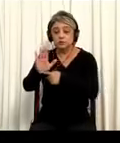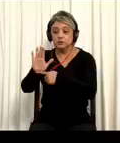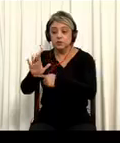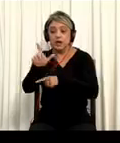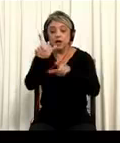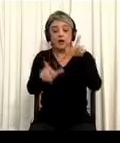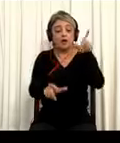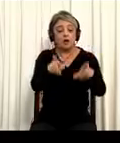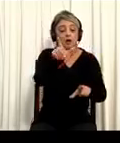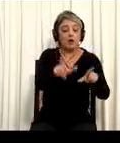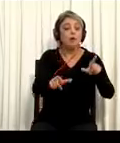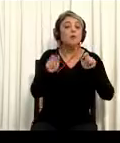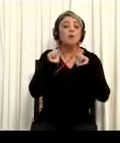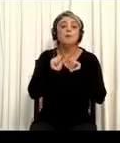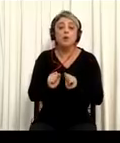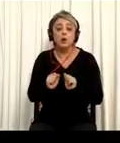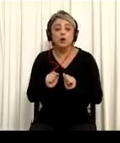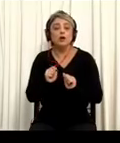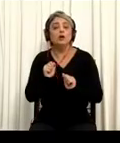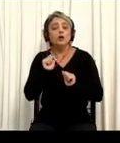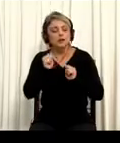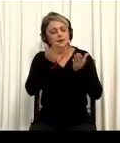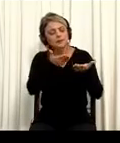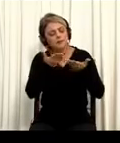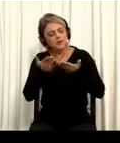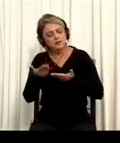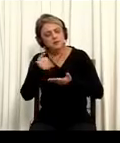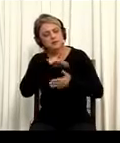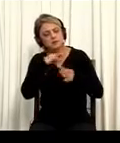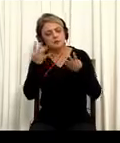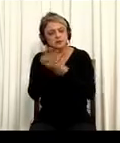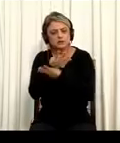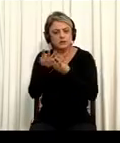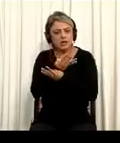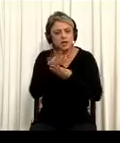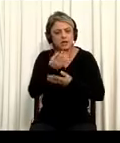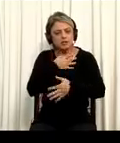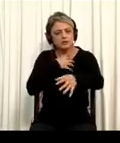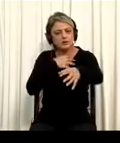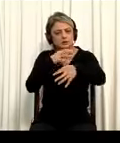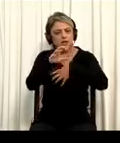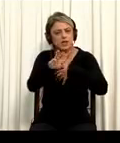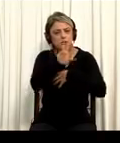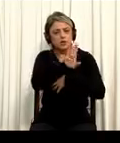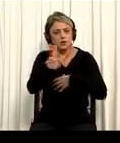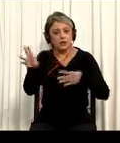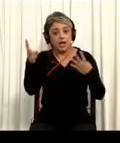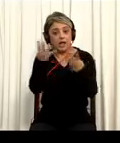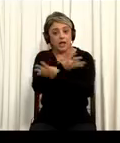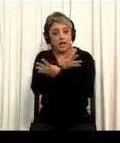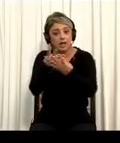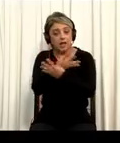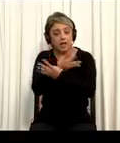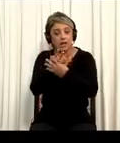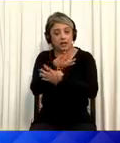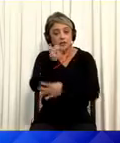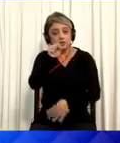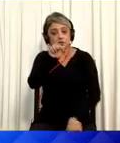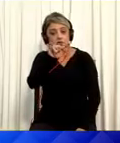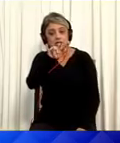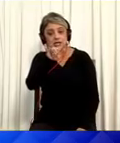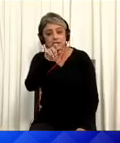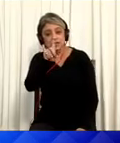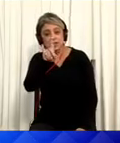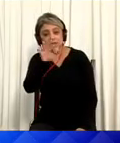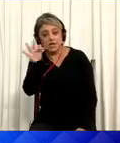forma que você puder e vai ser muito bem-vinda na nossa rede de solidariedade. Com o nome Rede de Solidariedade DF, você vai